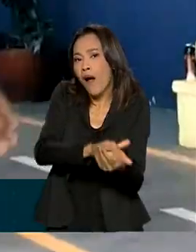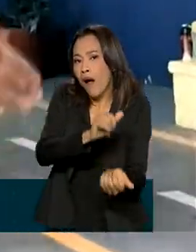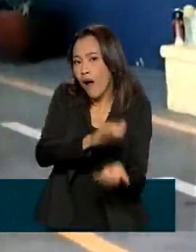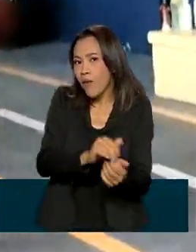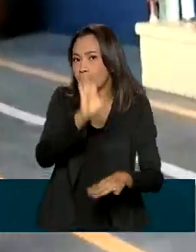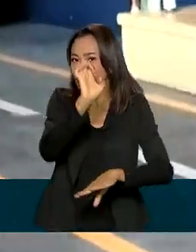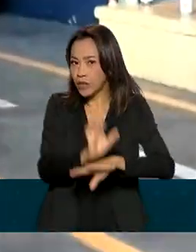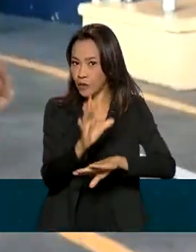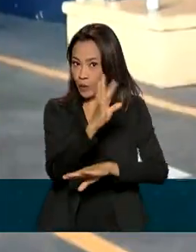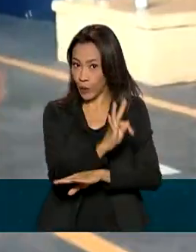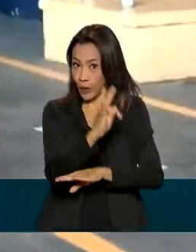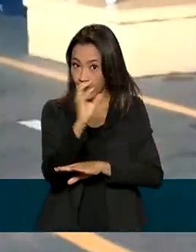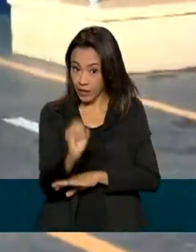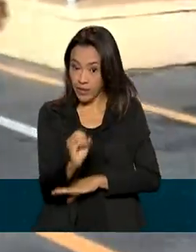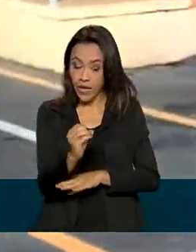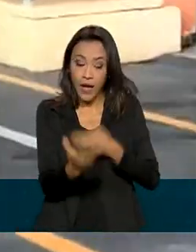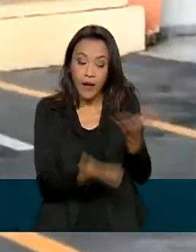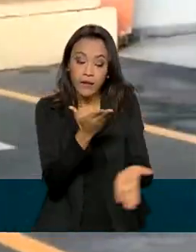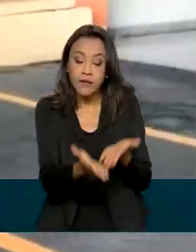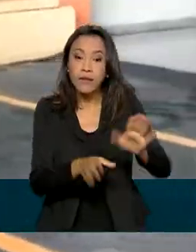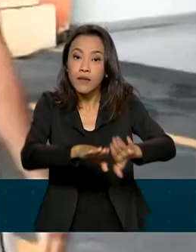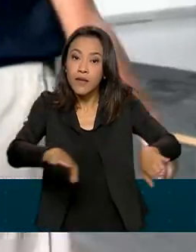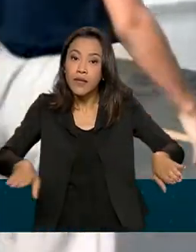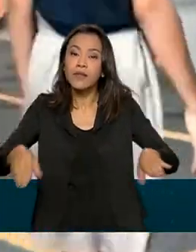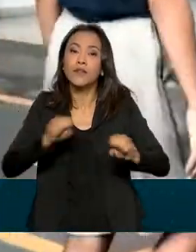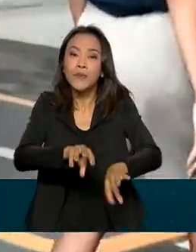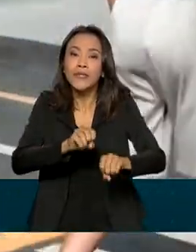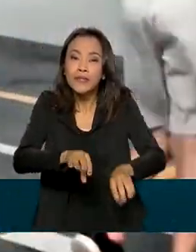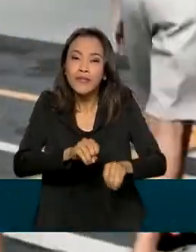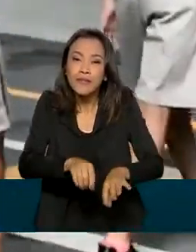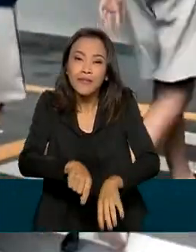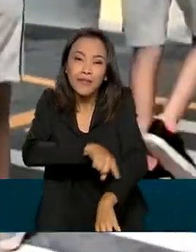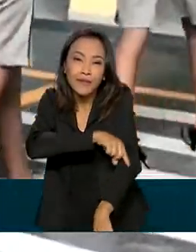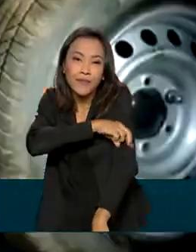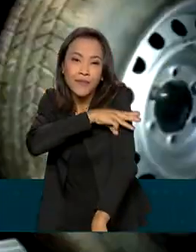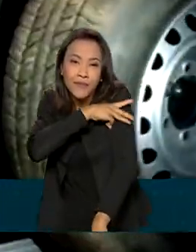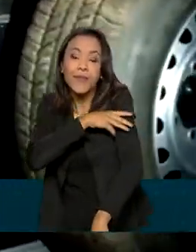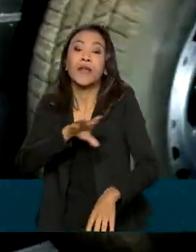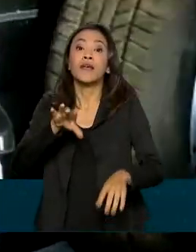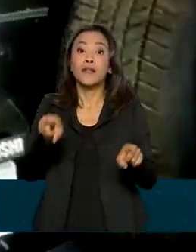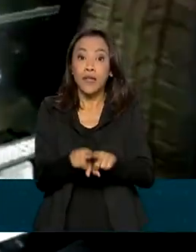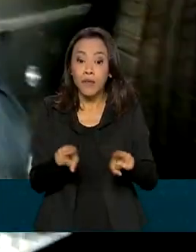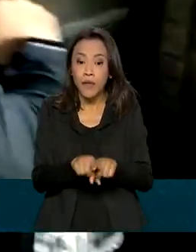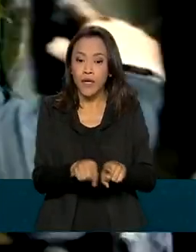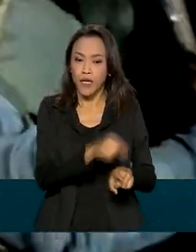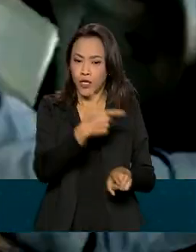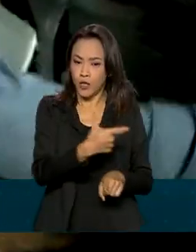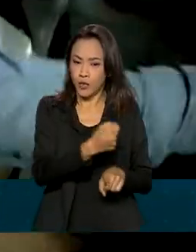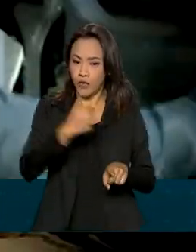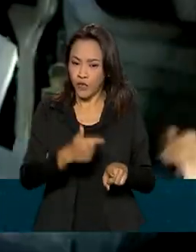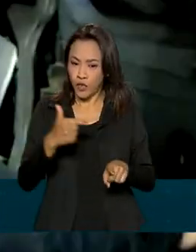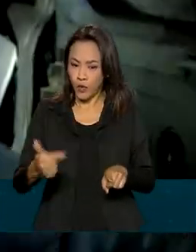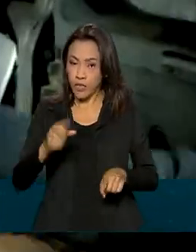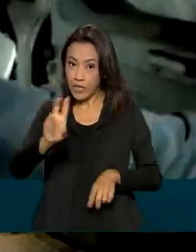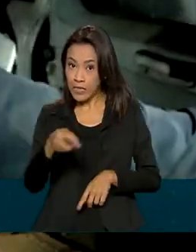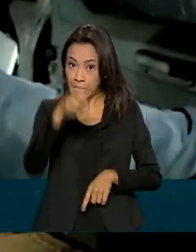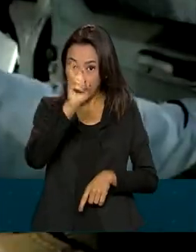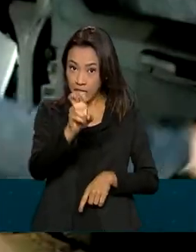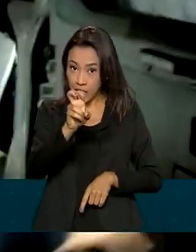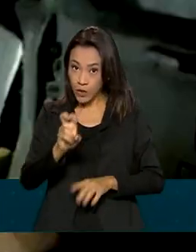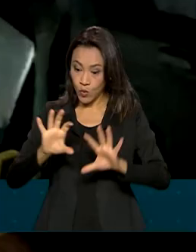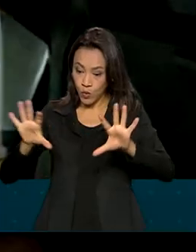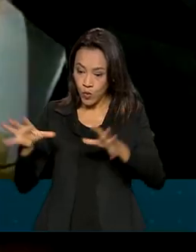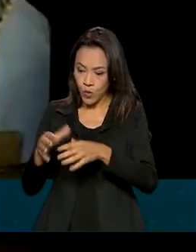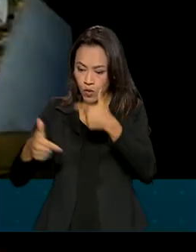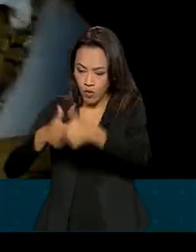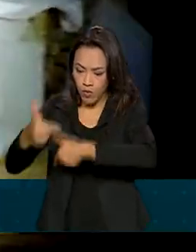atendendo crianças do ensino fundamental. E para 2022, serão 5 operações. Égide